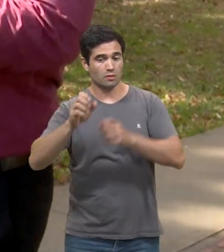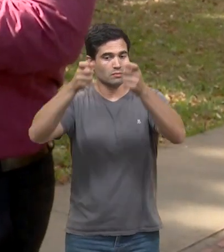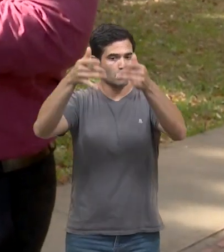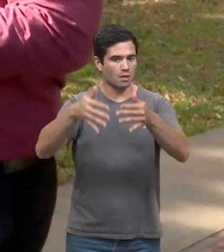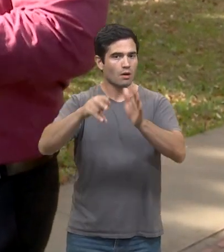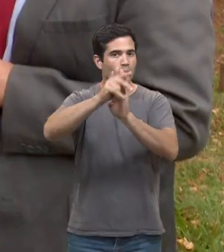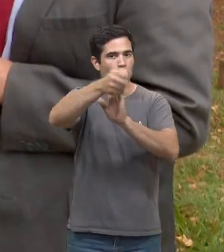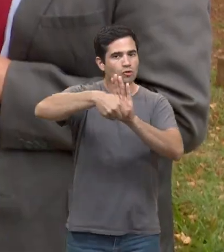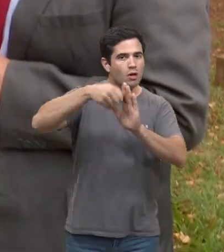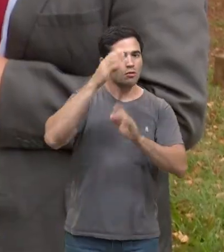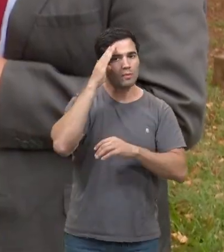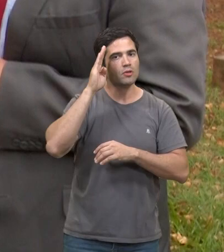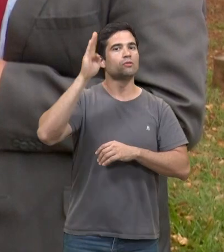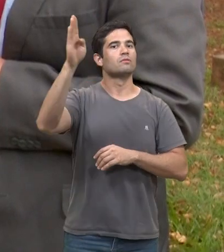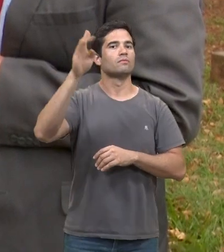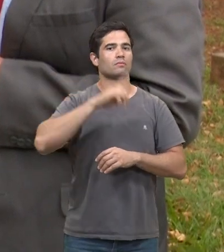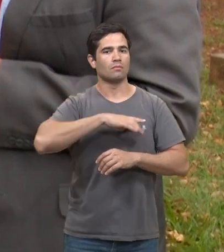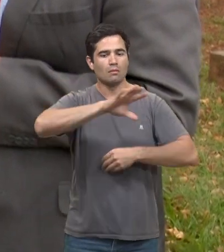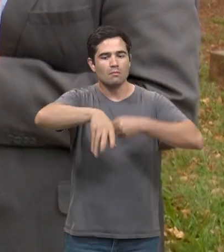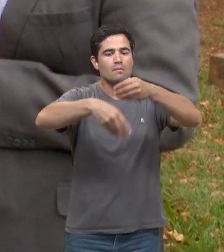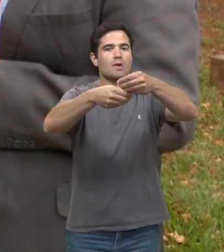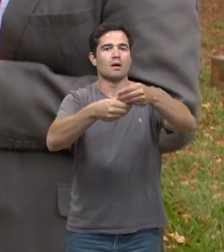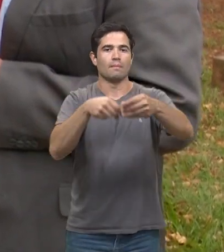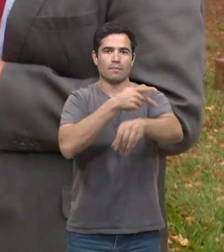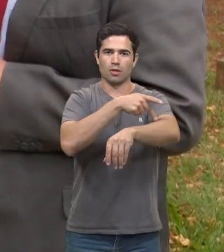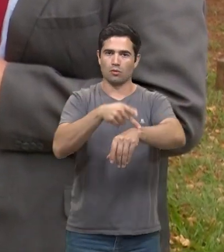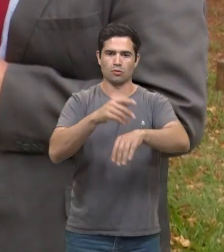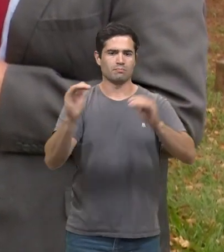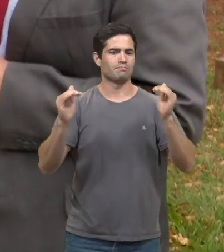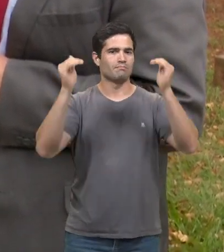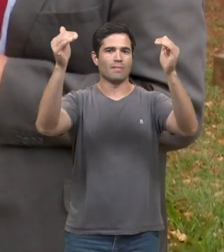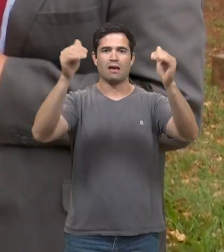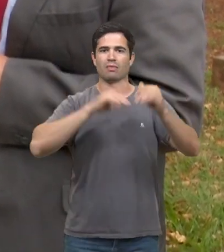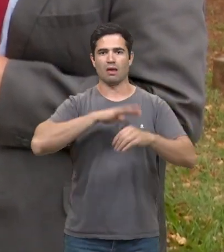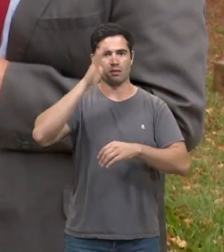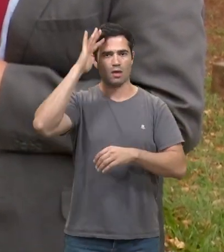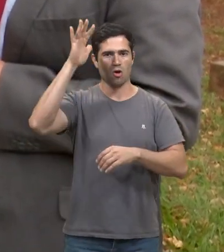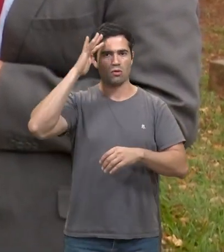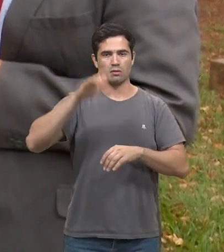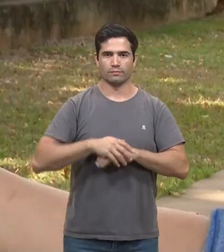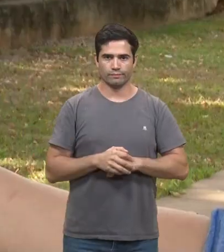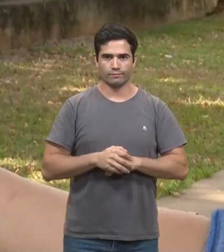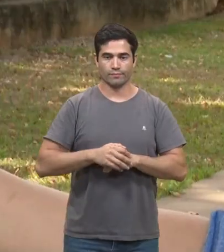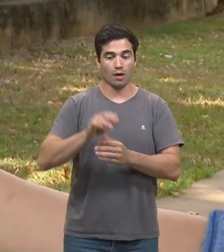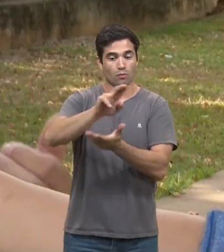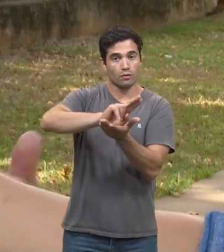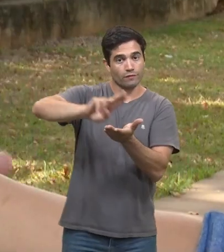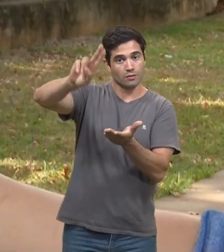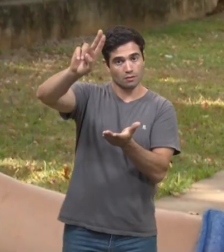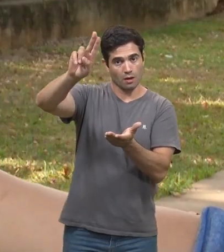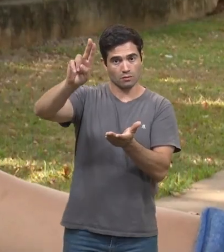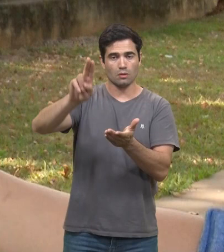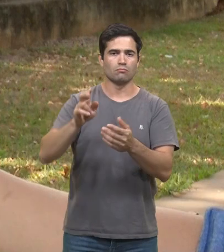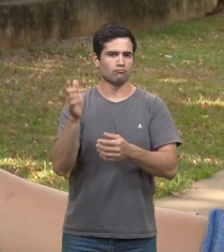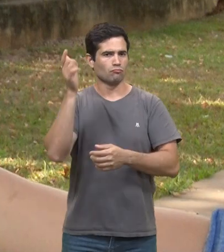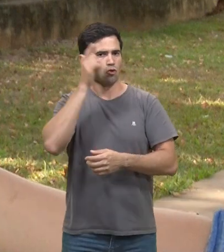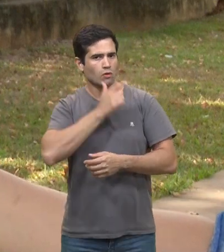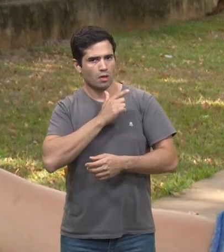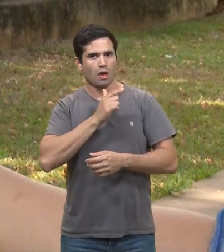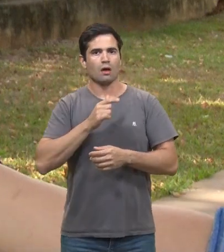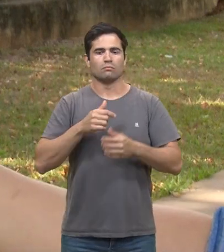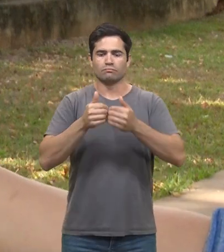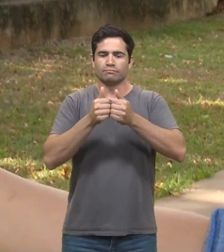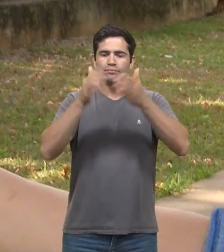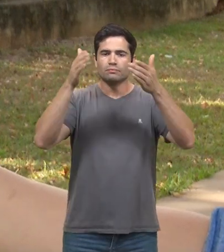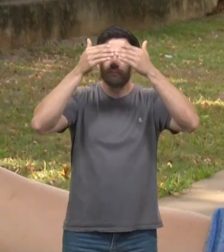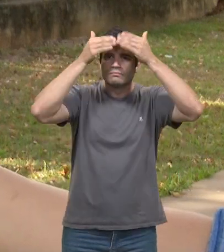que o projeto visa agregar valores pedagógicos que vão além da formação teórica. A universidade ganha com seus alunos, sai